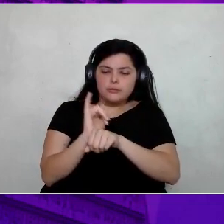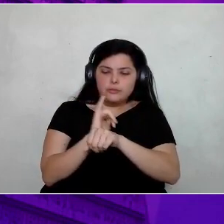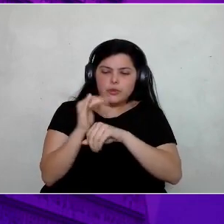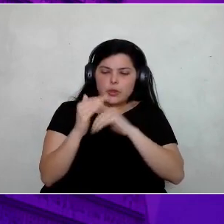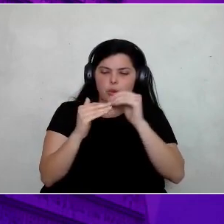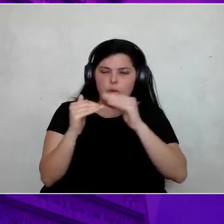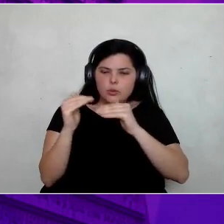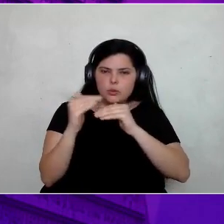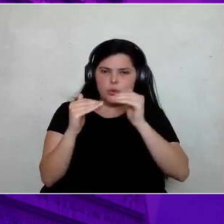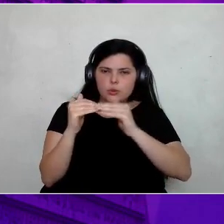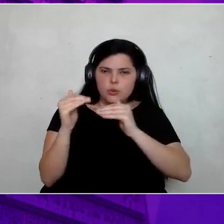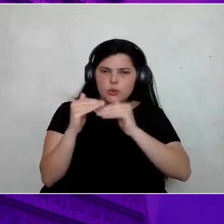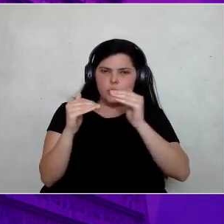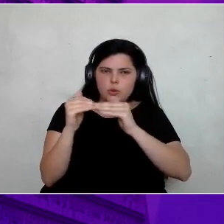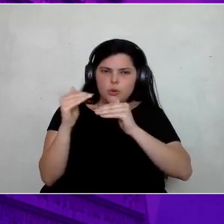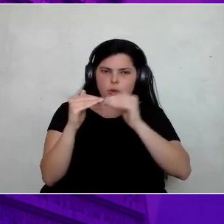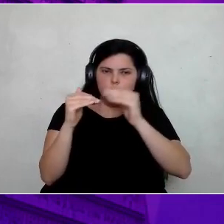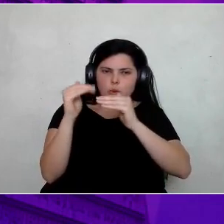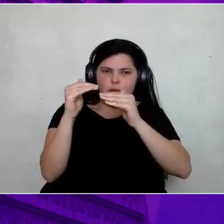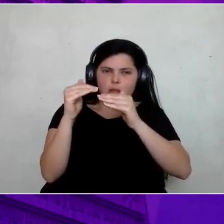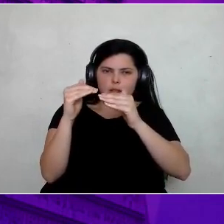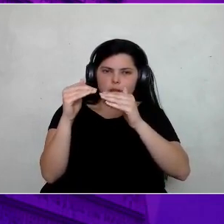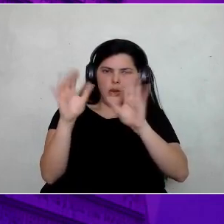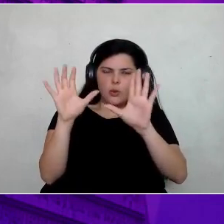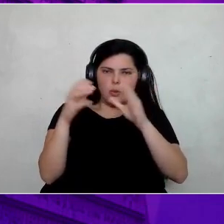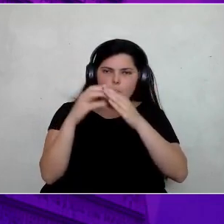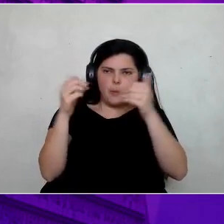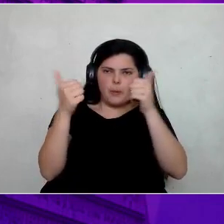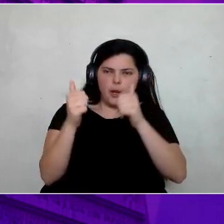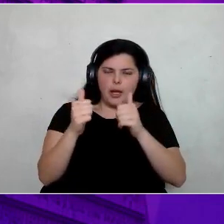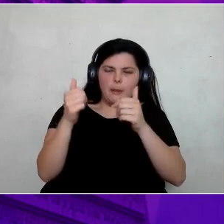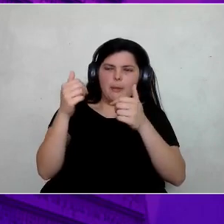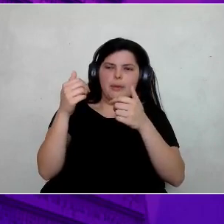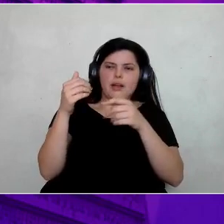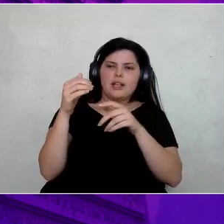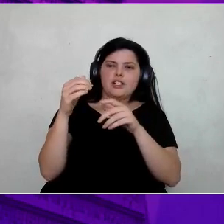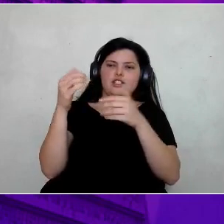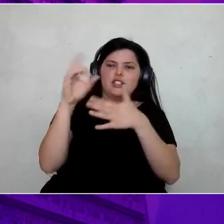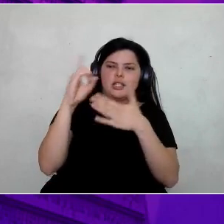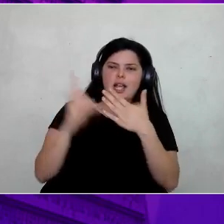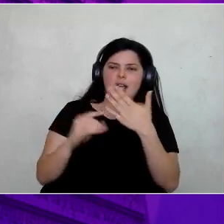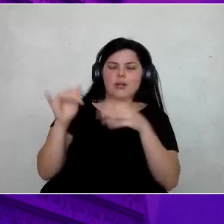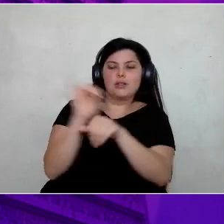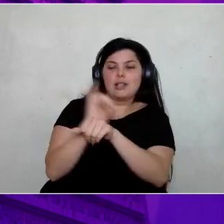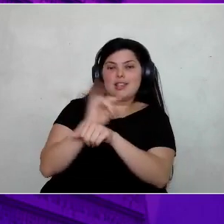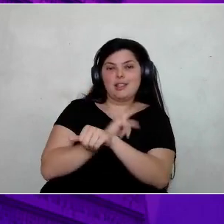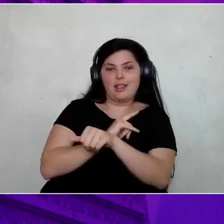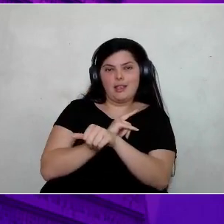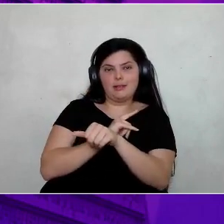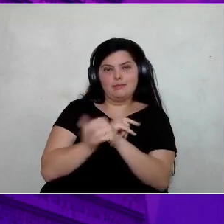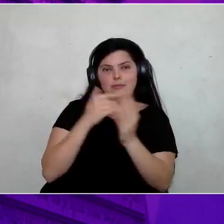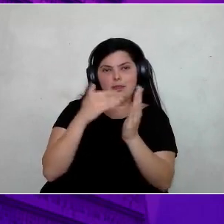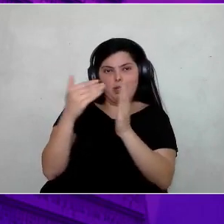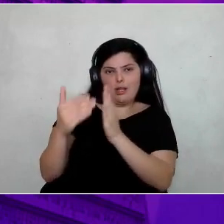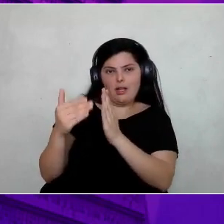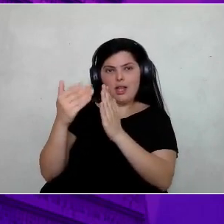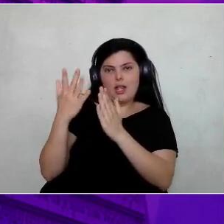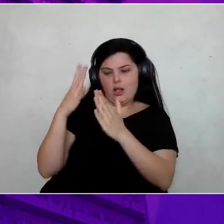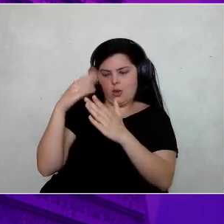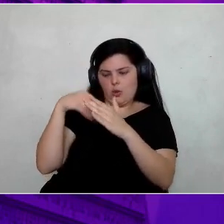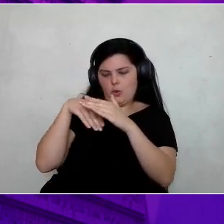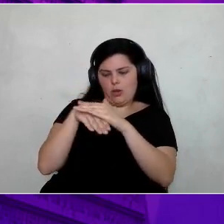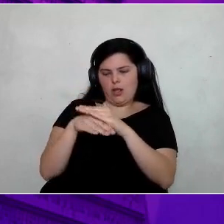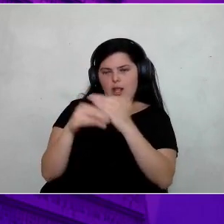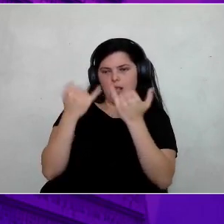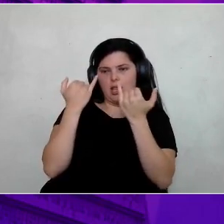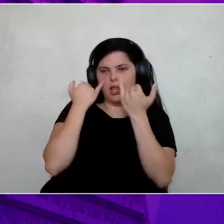de um pipeline de dados, que envolve diversas técnicas, né, desde ali da parte do armazenamento, do data lake